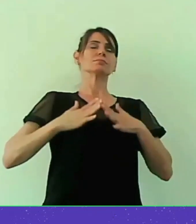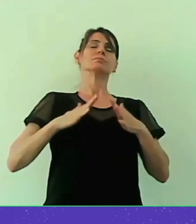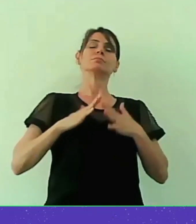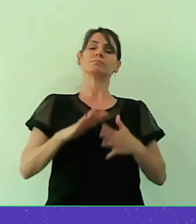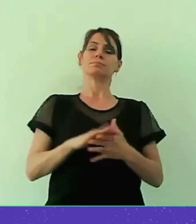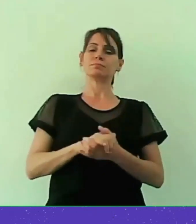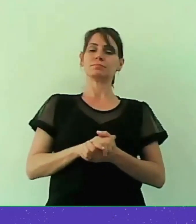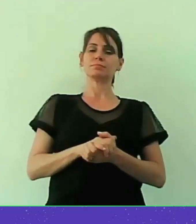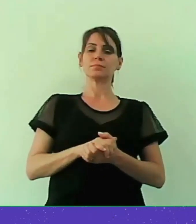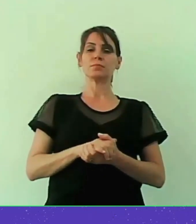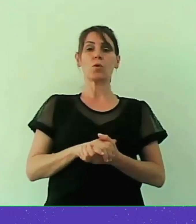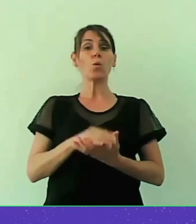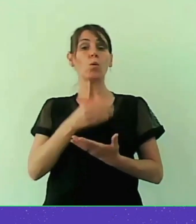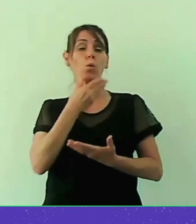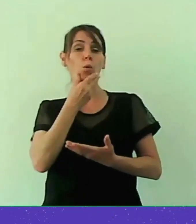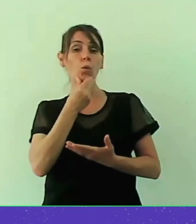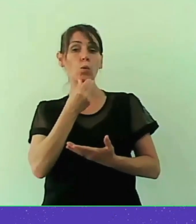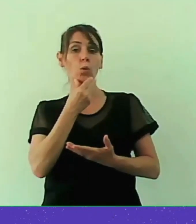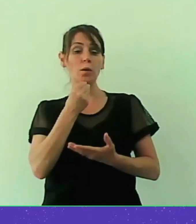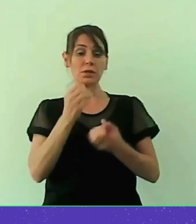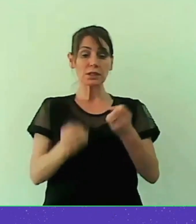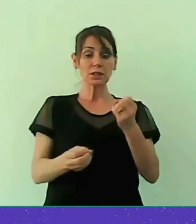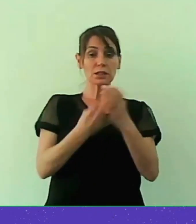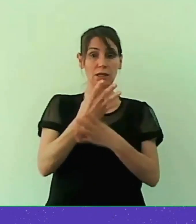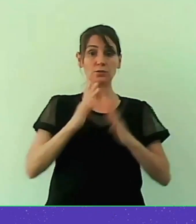para dar descanso para Deus.